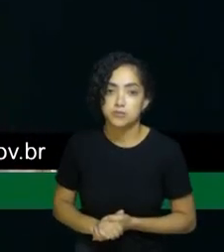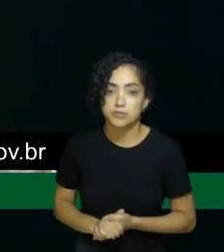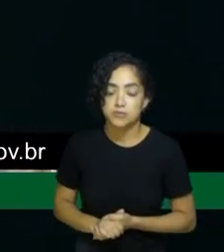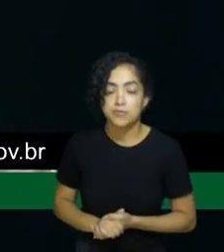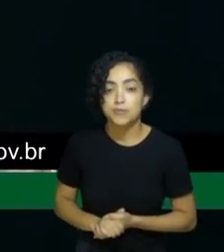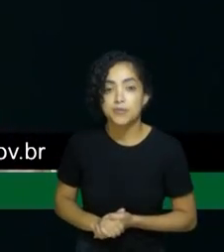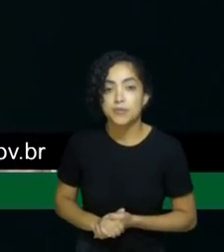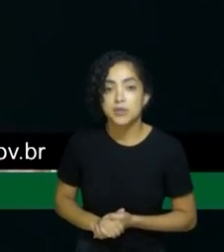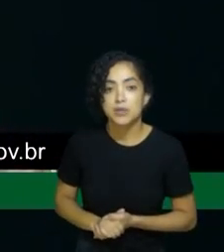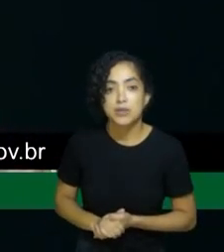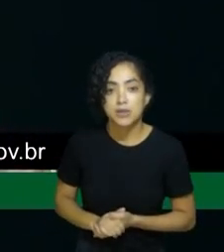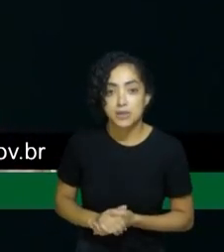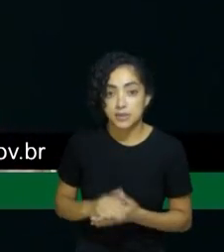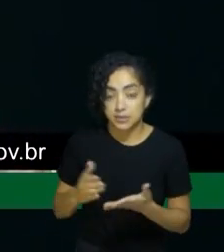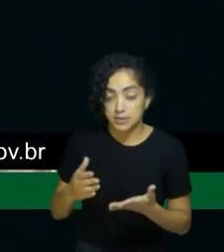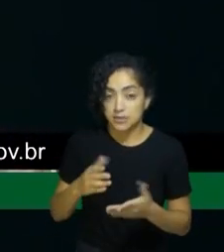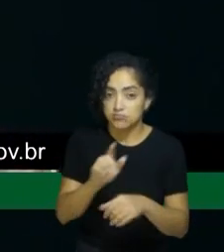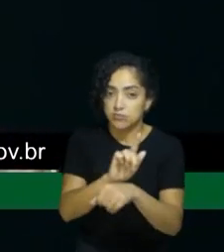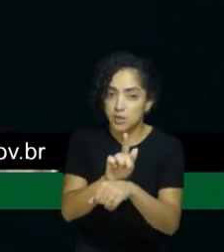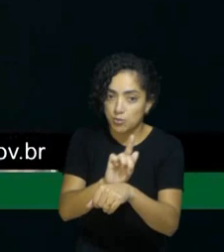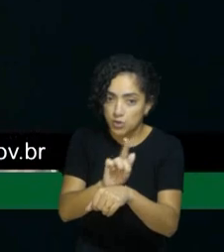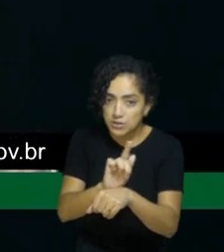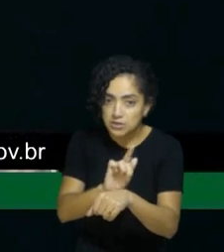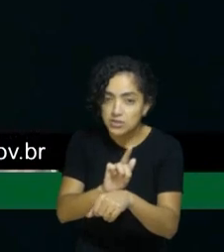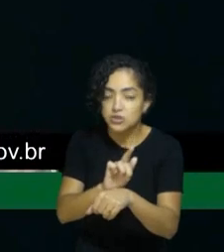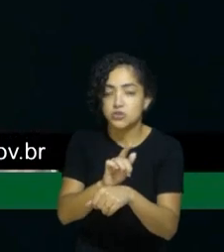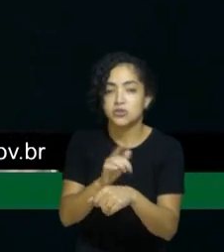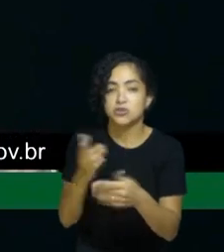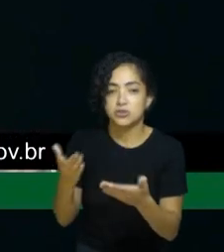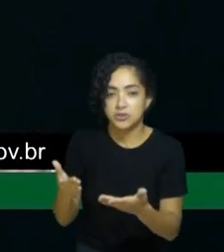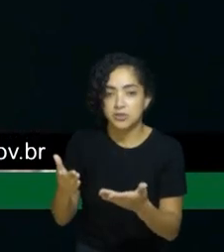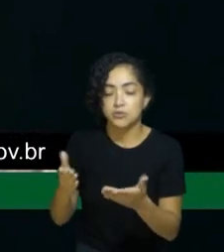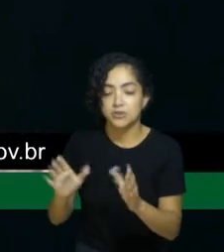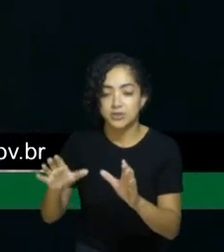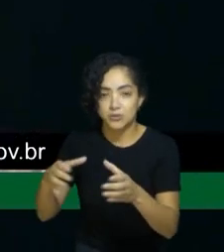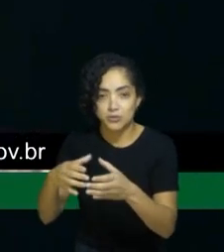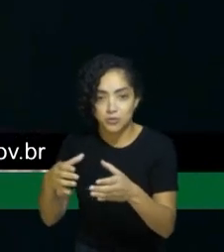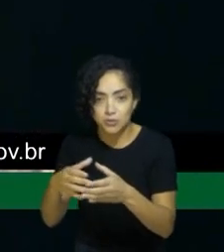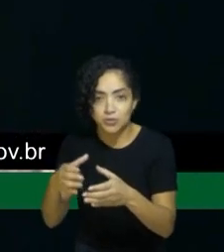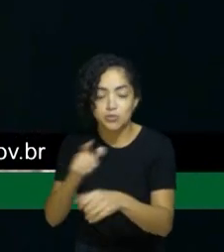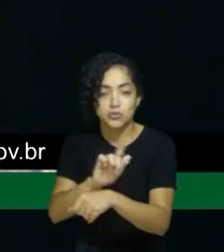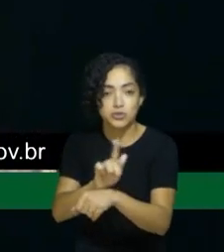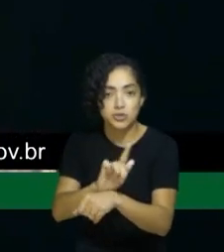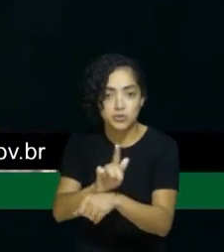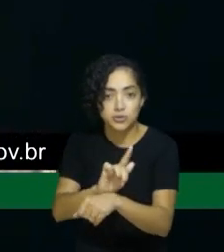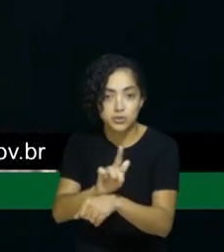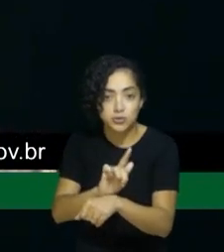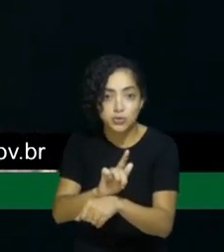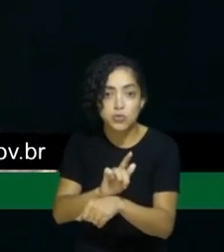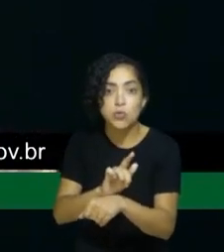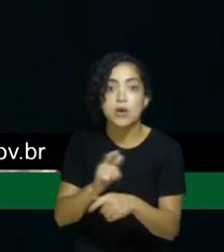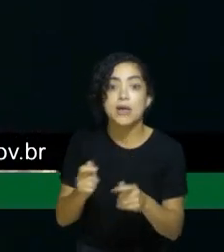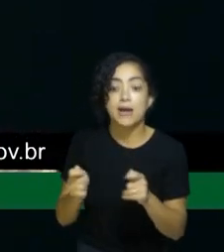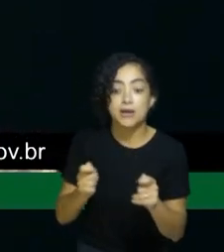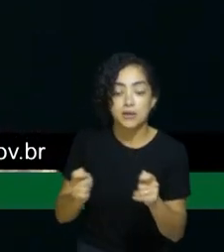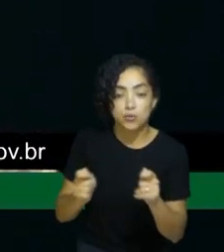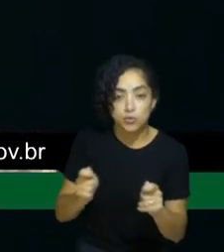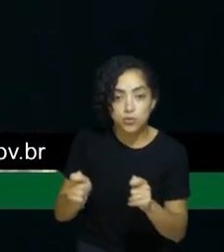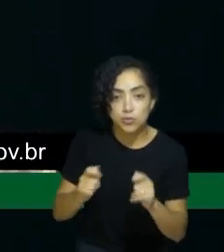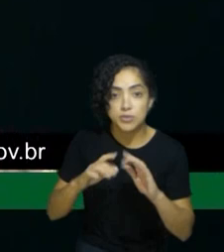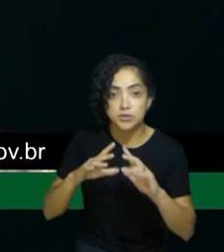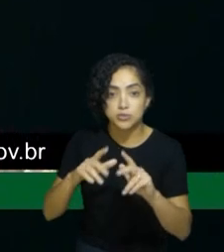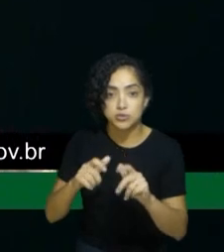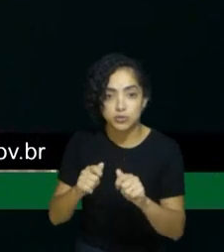viu Presidente Mauro da boa gestão da mesa diretora coordenada aí por vossa excelência e também a economia de todos os